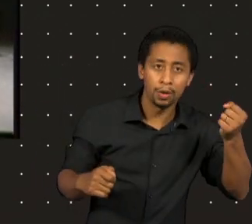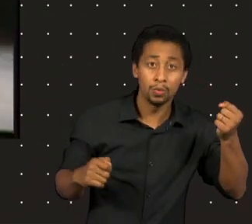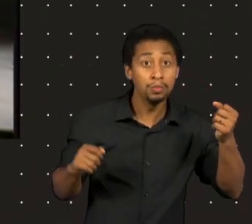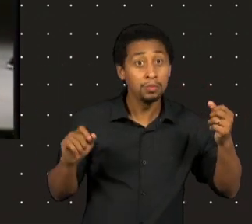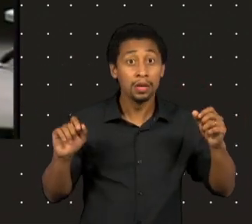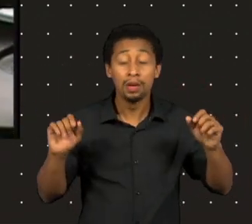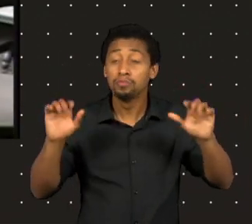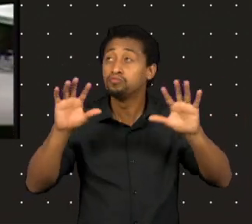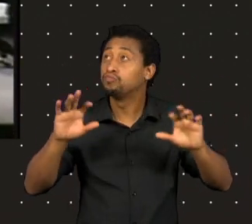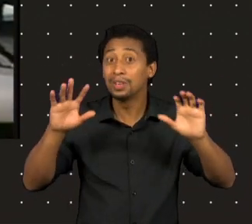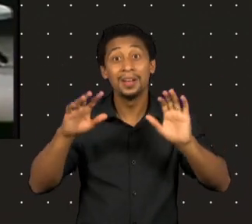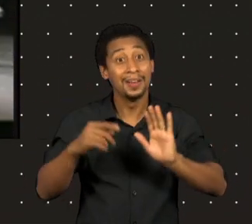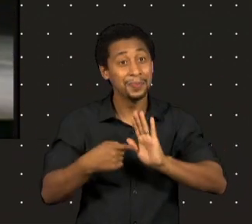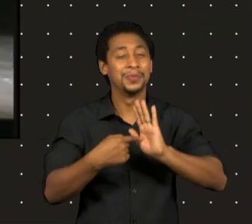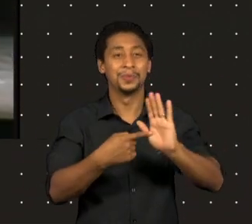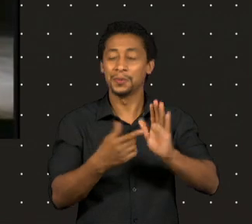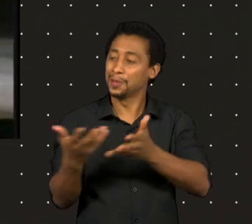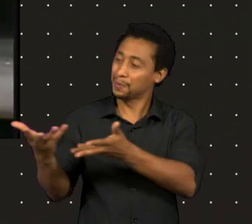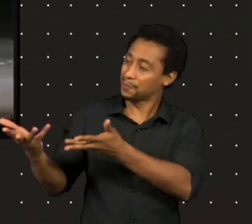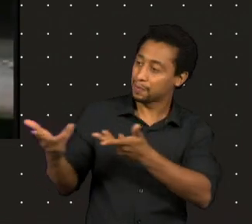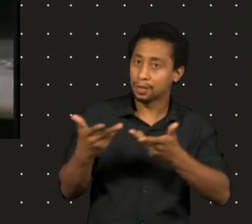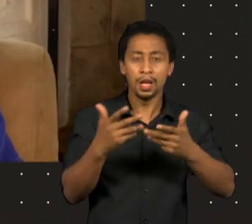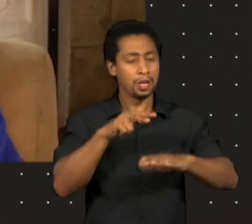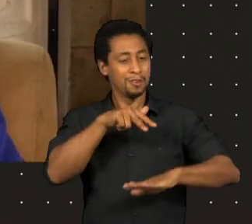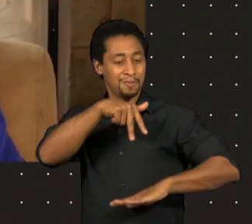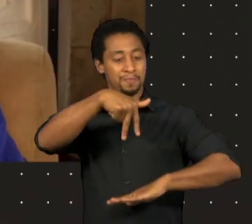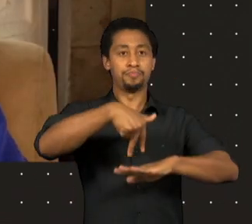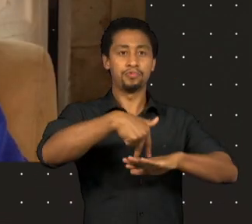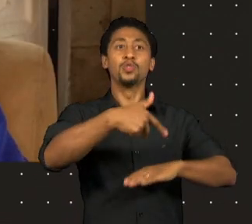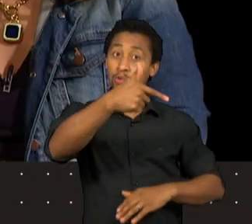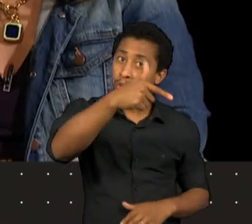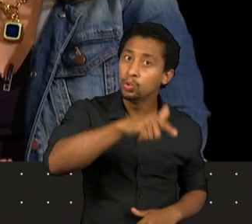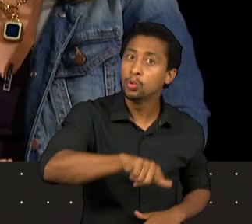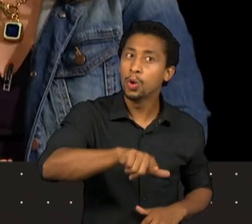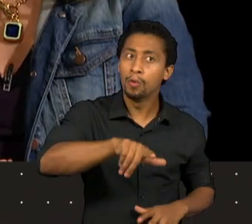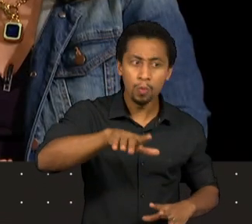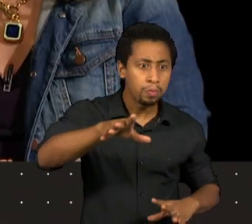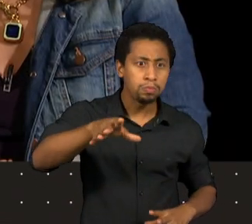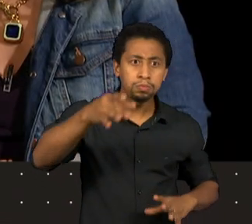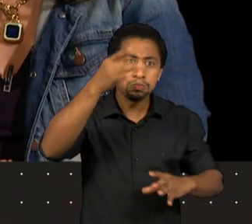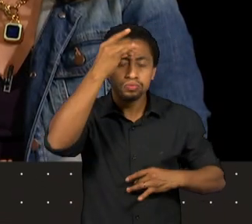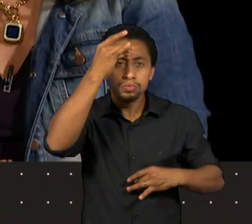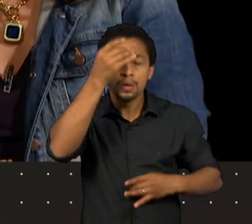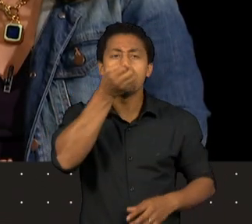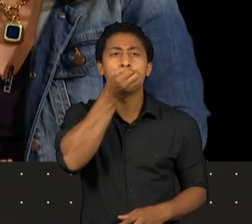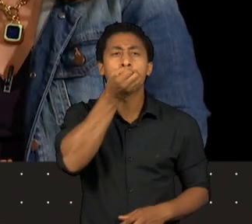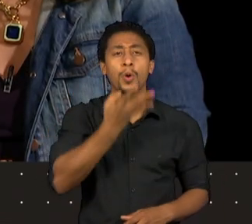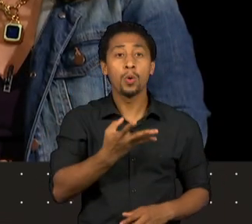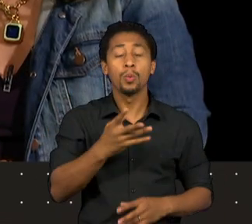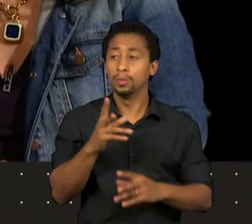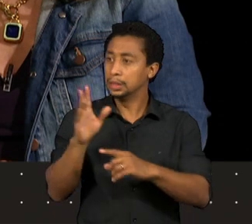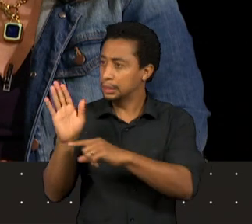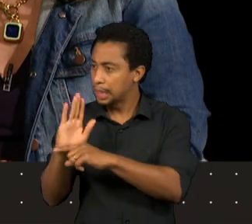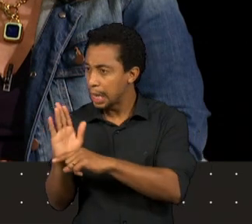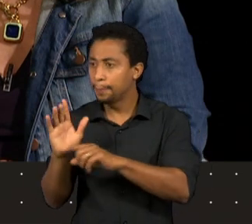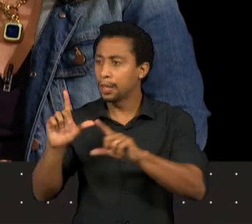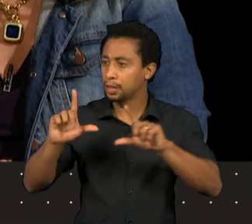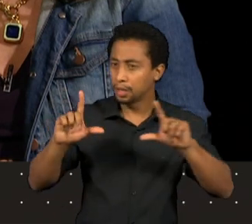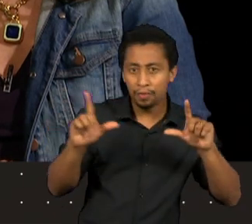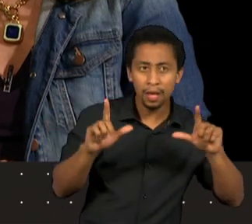e refletiu a mesma força que havia mostrado no cinema e na televisão.